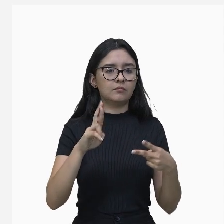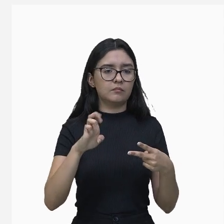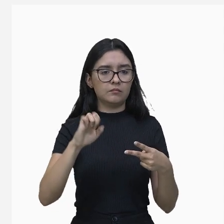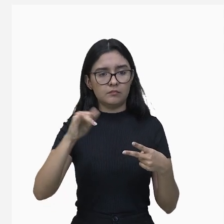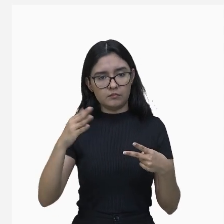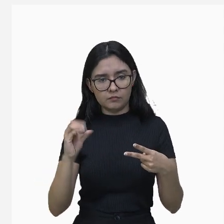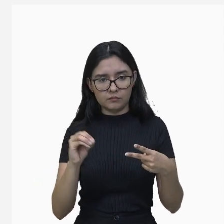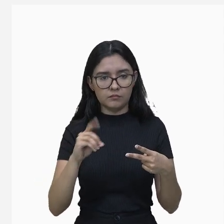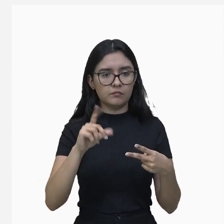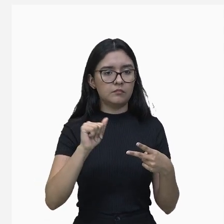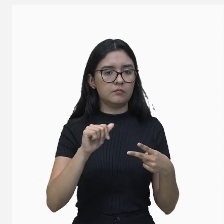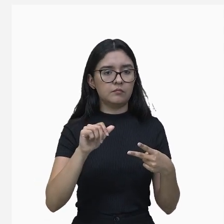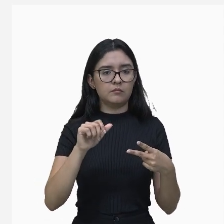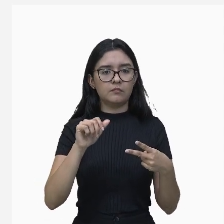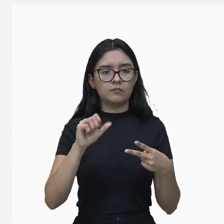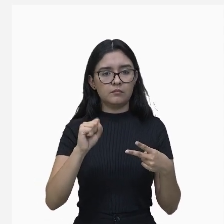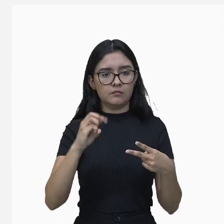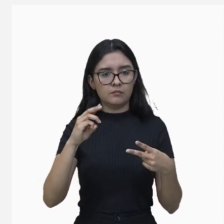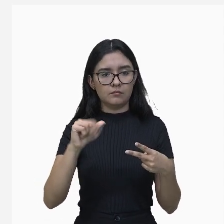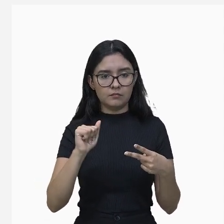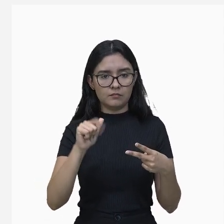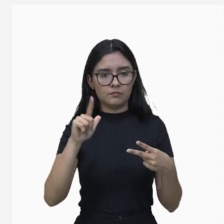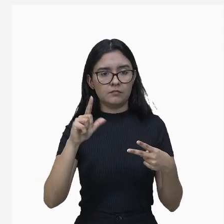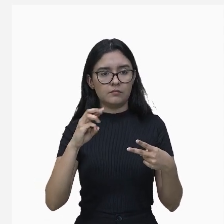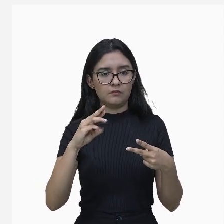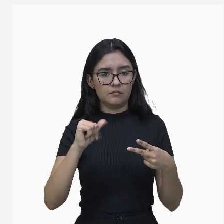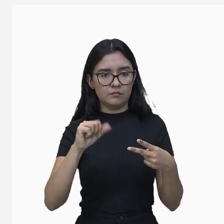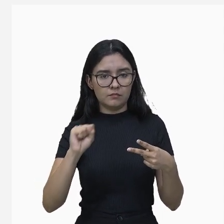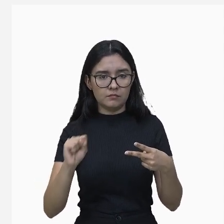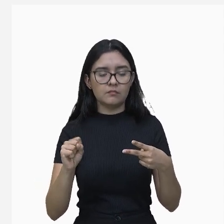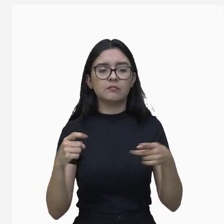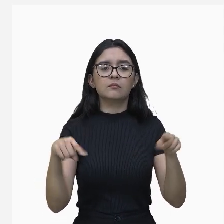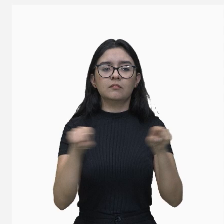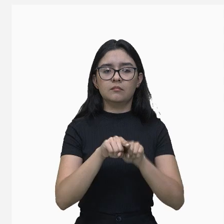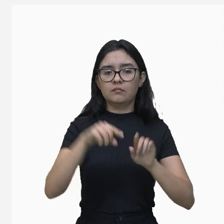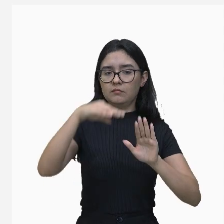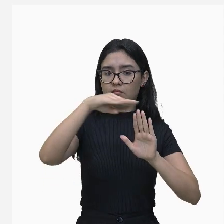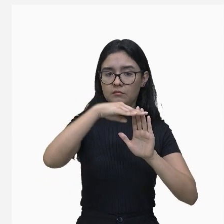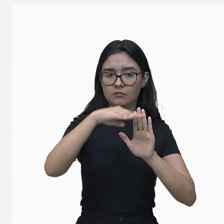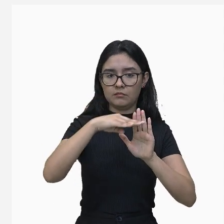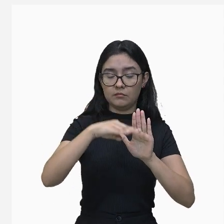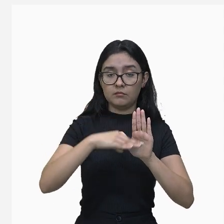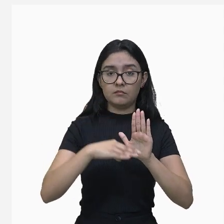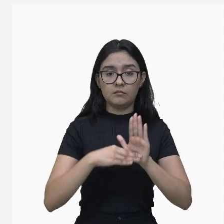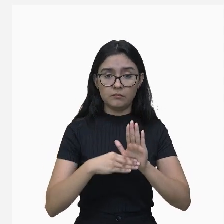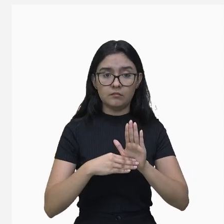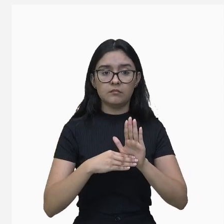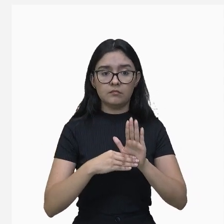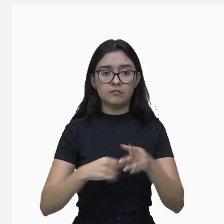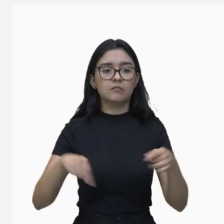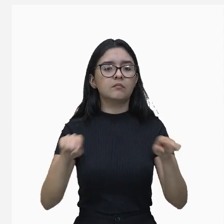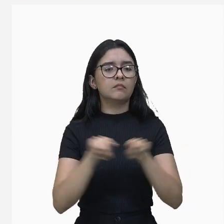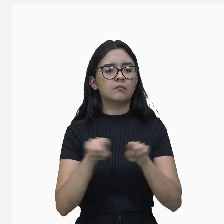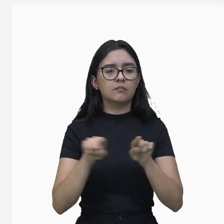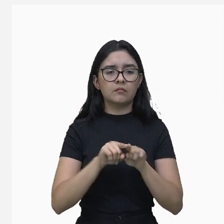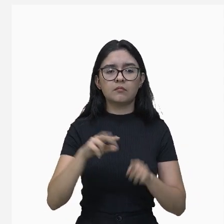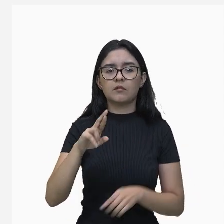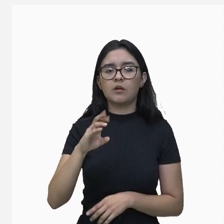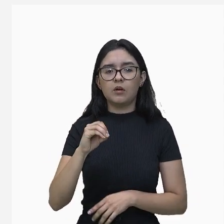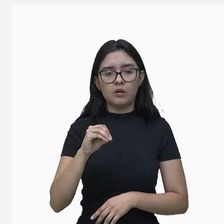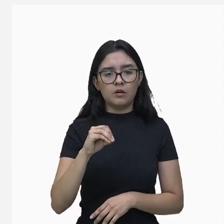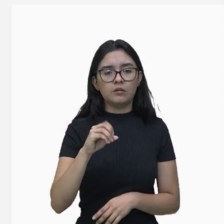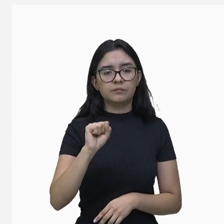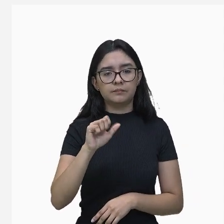Almas, 1934, Sentimento do Mundo, 1940, A Rosa do Povo,